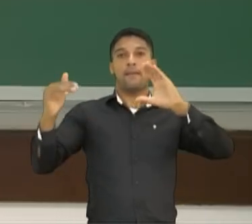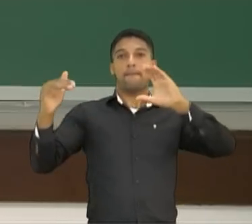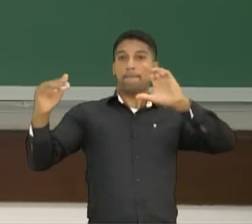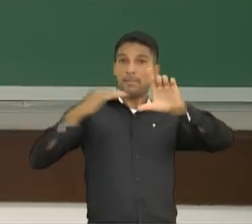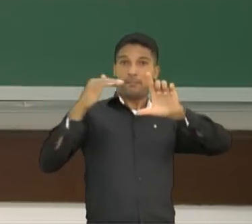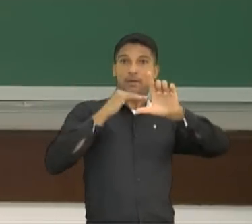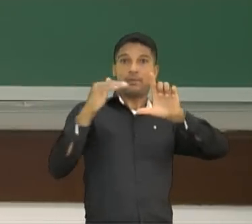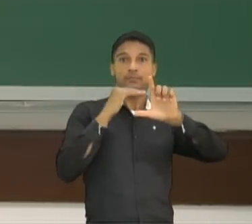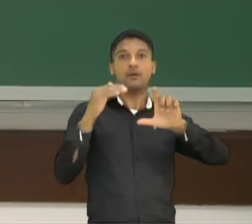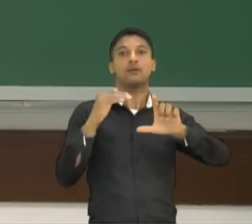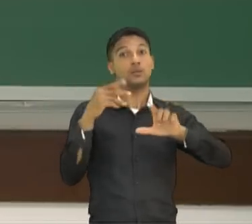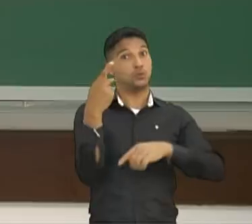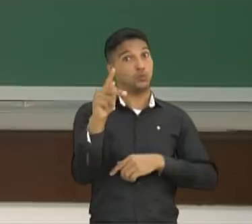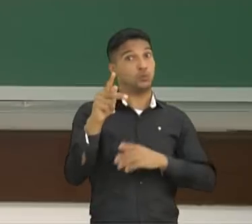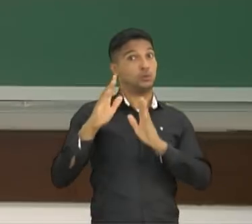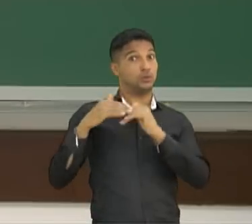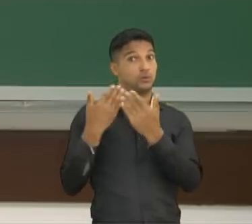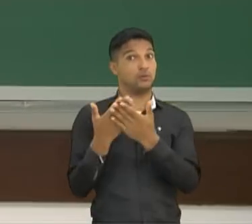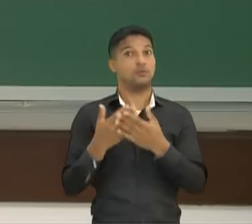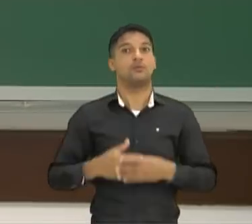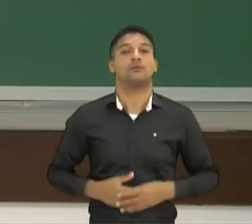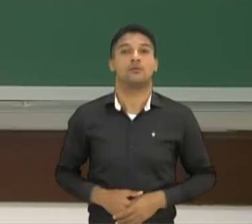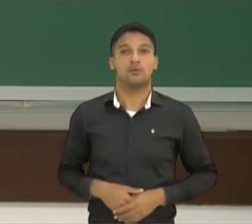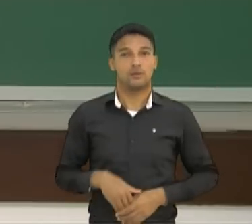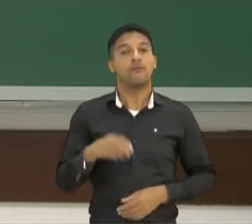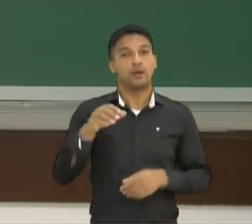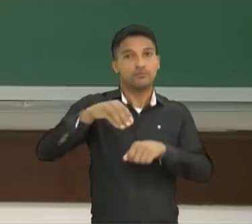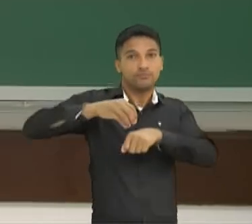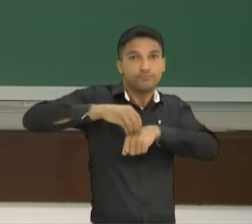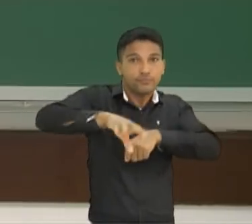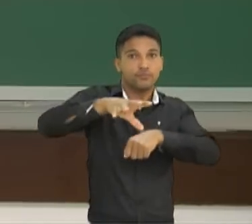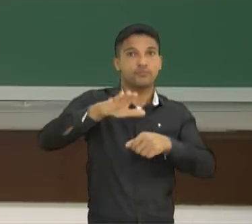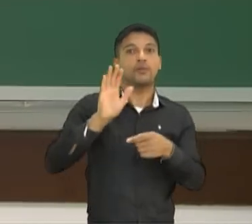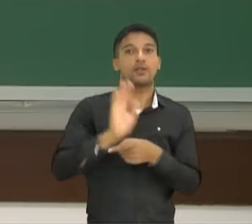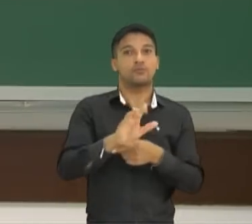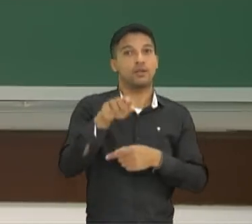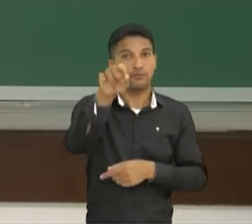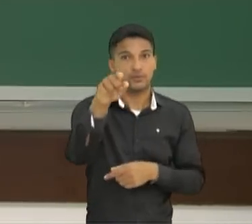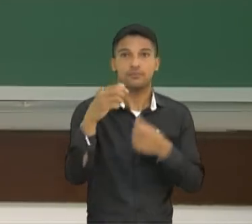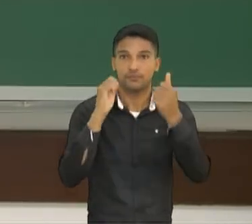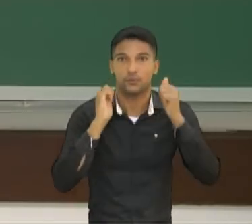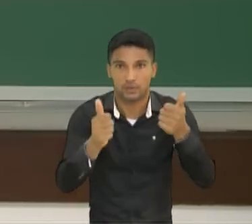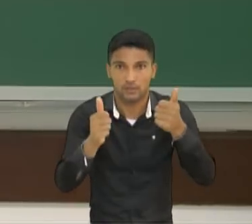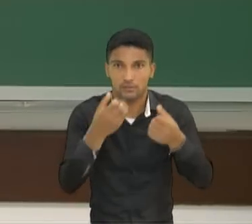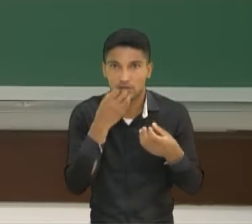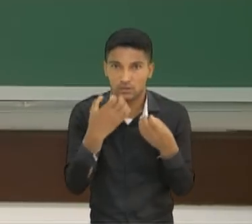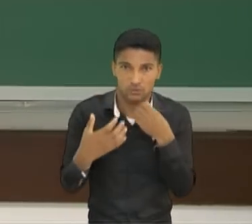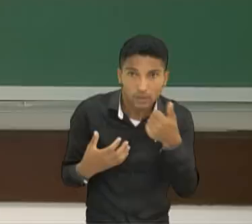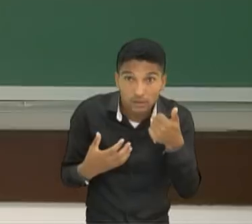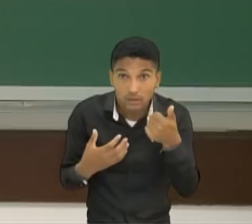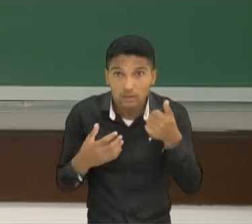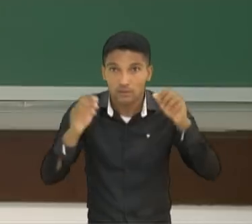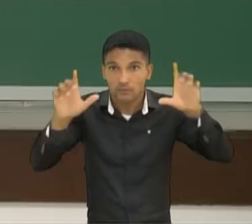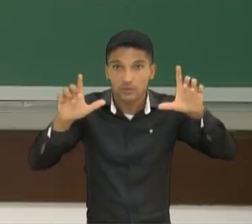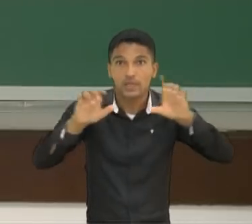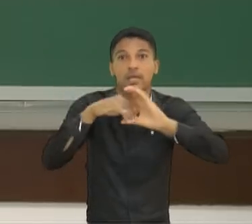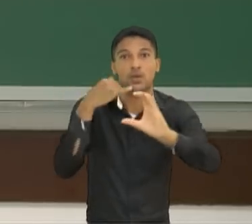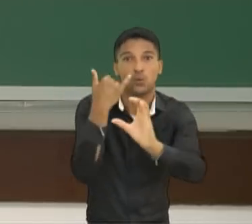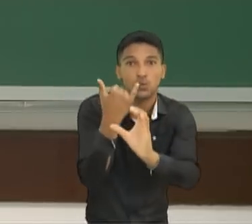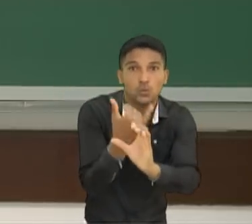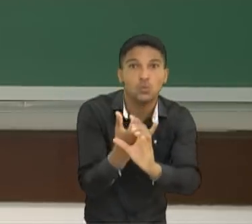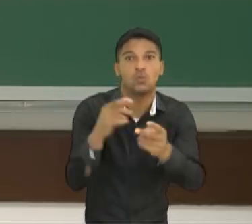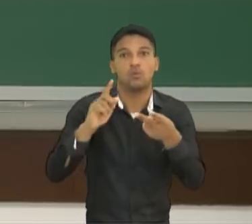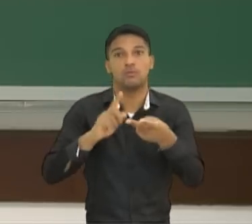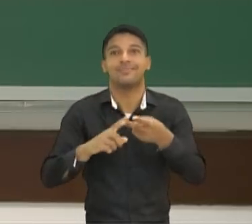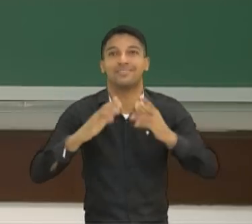dúvidas para o professor da sua escola, que com certeza ele vai auxiliar você, ok? Tudo bem aí? Você que está assistindo a gente pelo YouTube, de